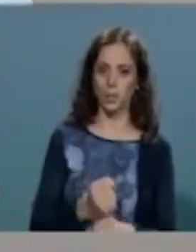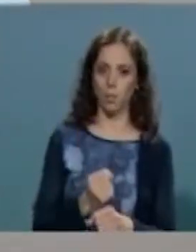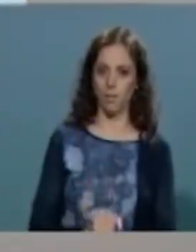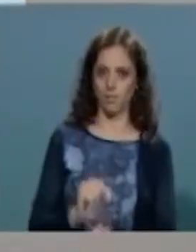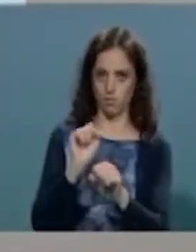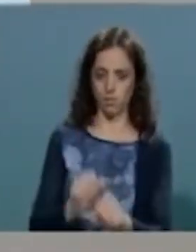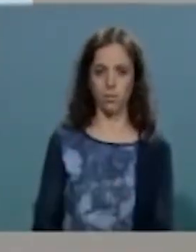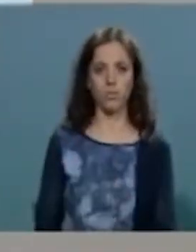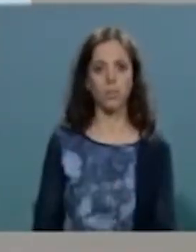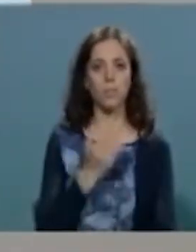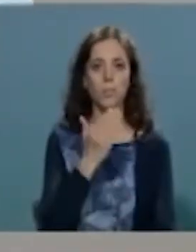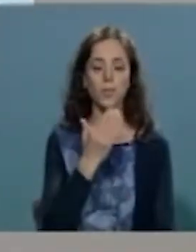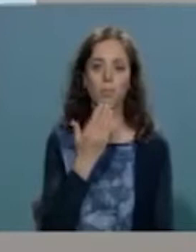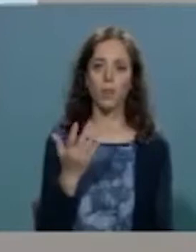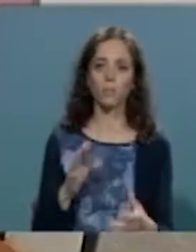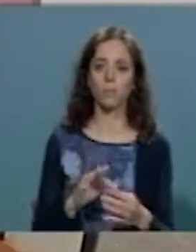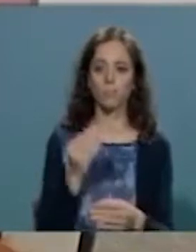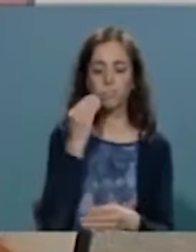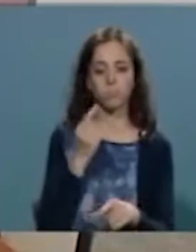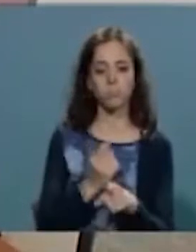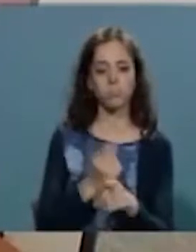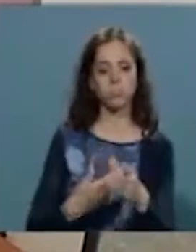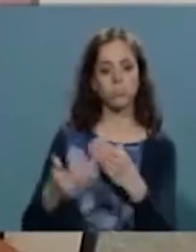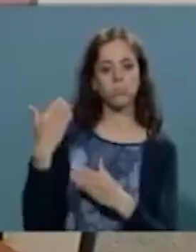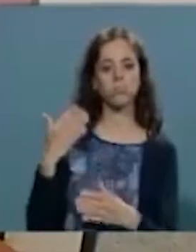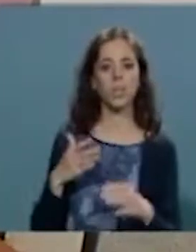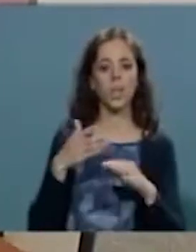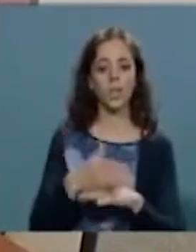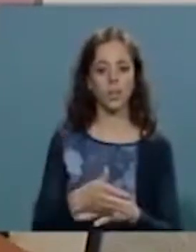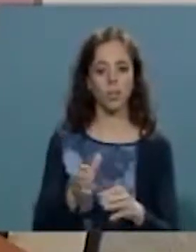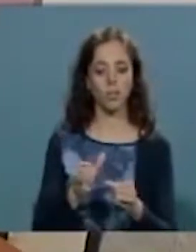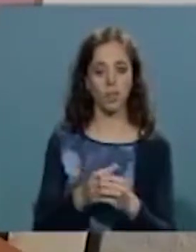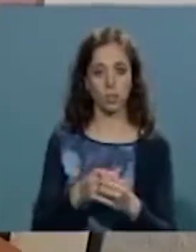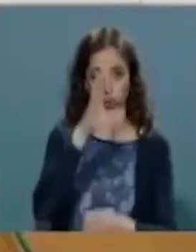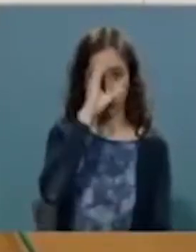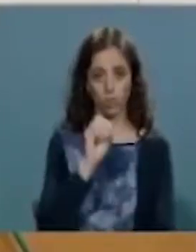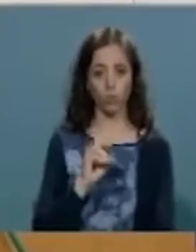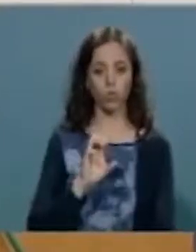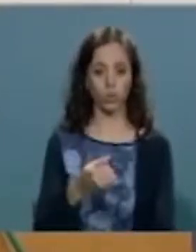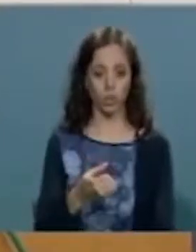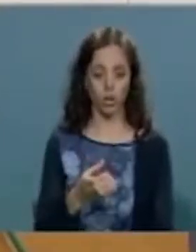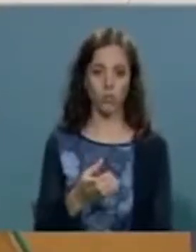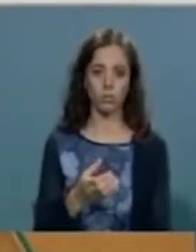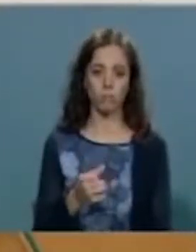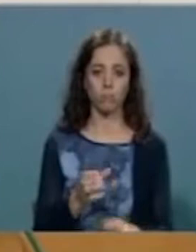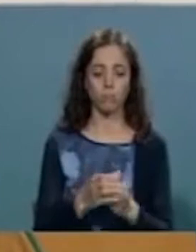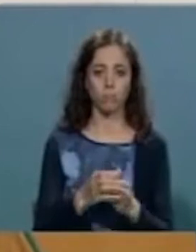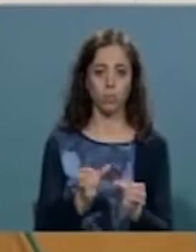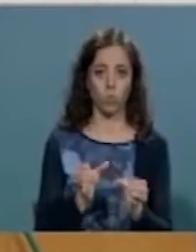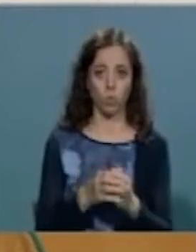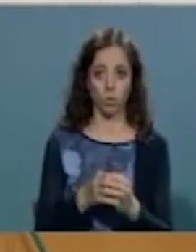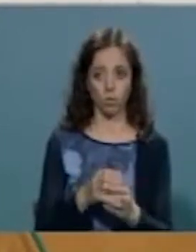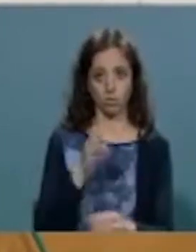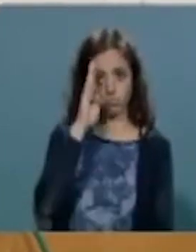vosso trabalho as solicitações foram feitas como foi definido através do mundo do governo Nacional através do comando operacional da madeira